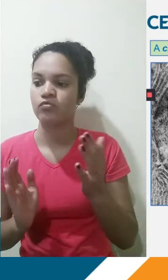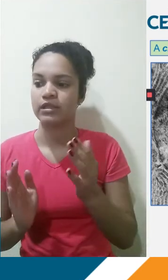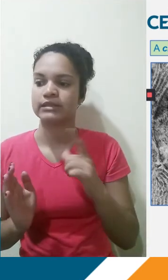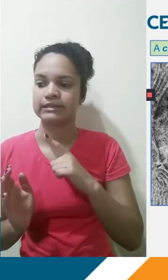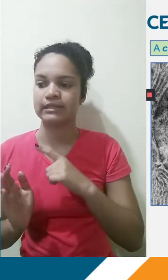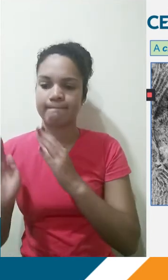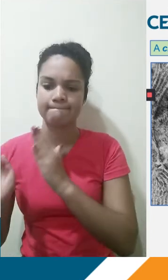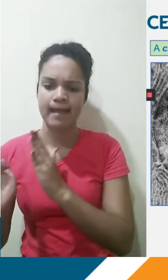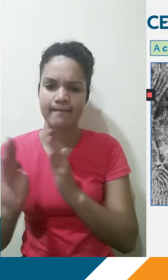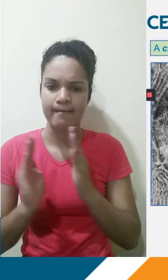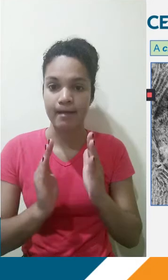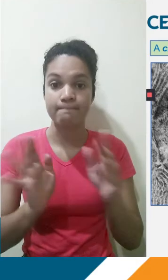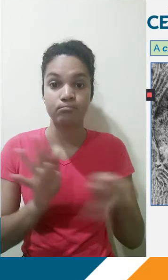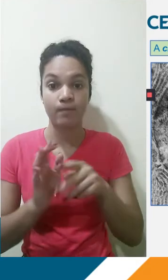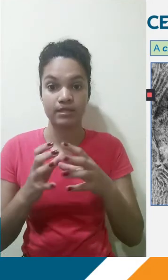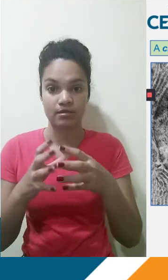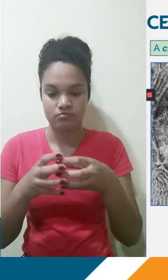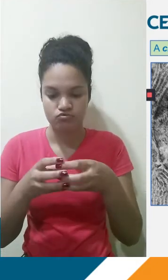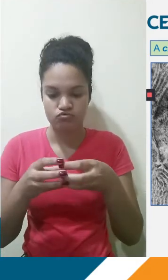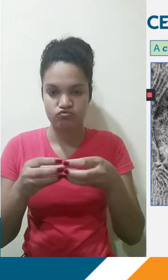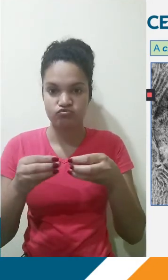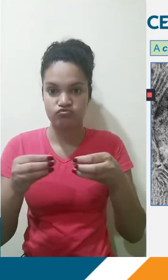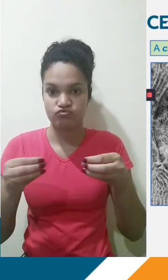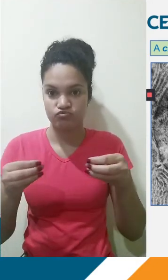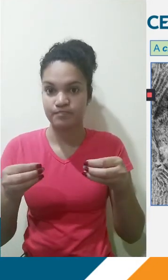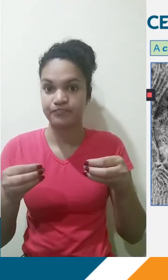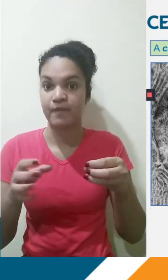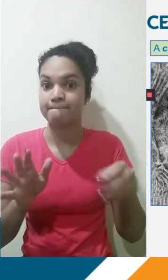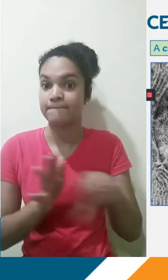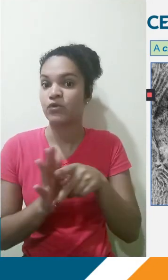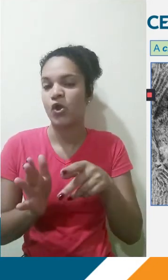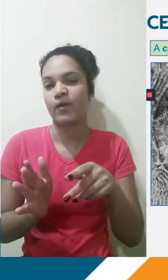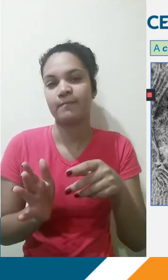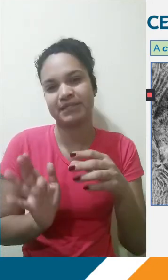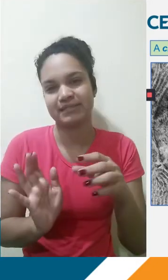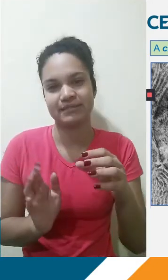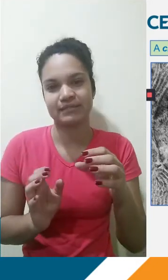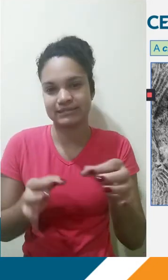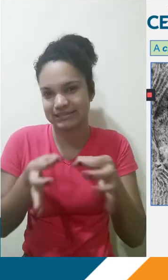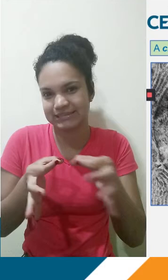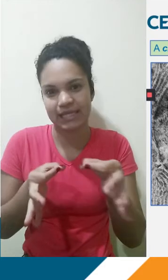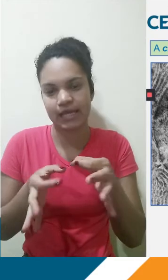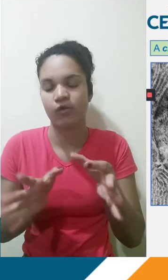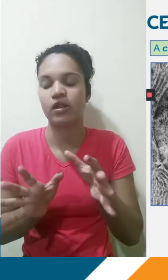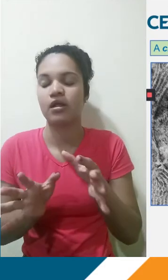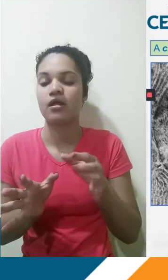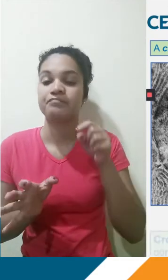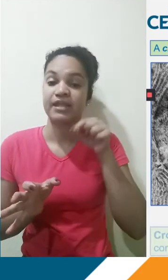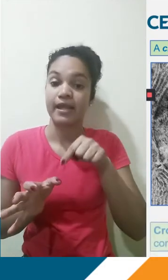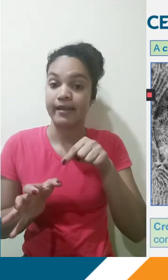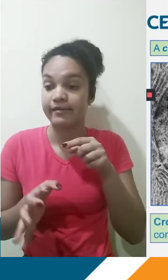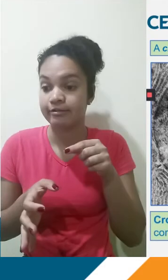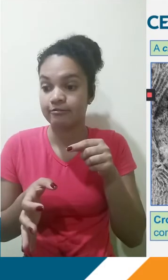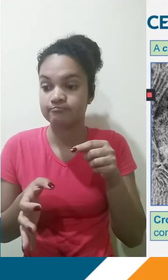uma etapa da divisão celular, do ciclo celular, melhor dizendo, que a célula não está em divisão,